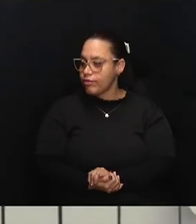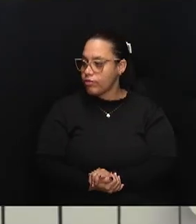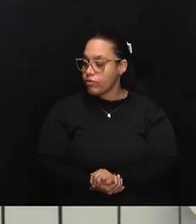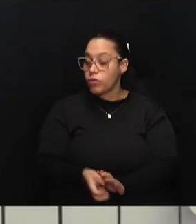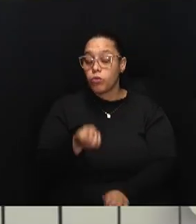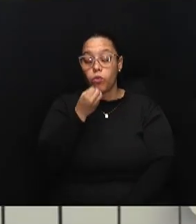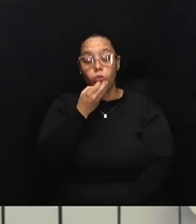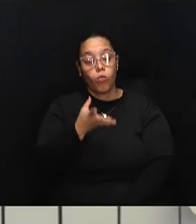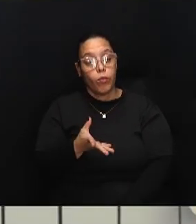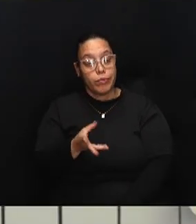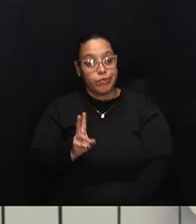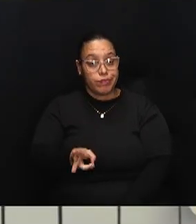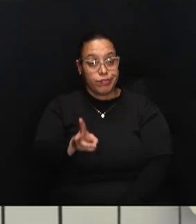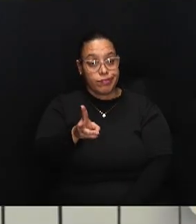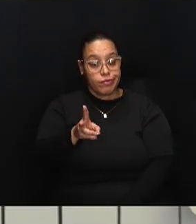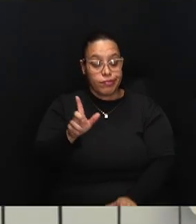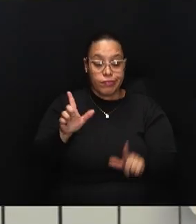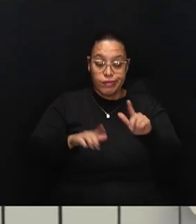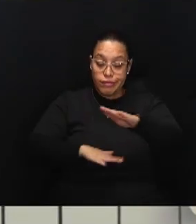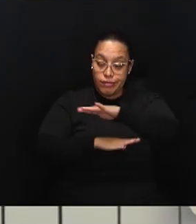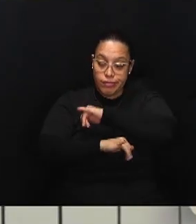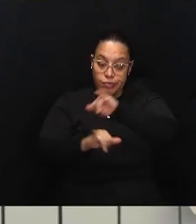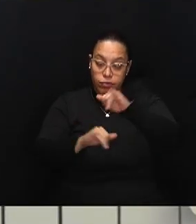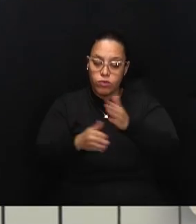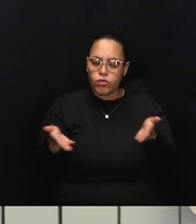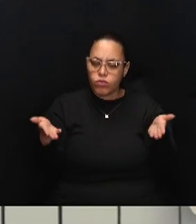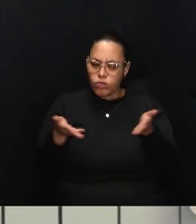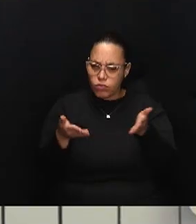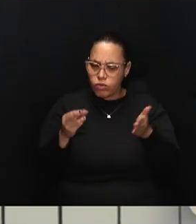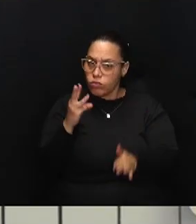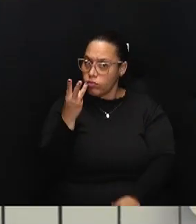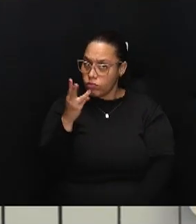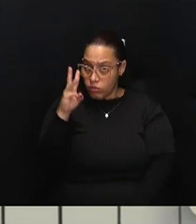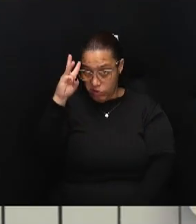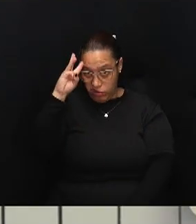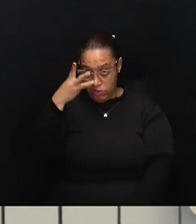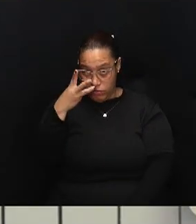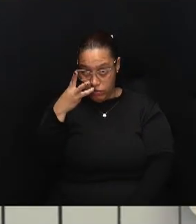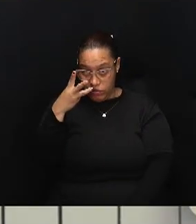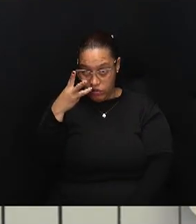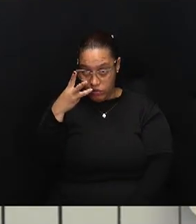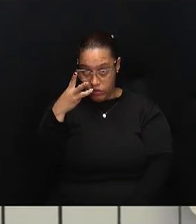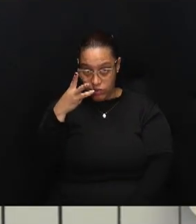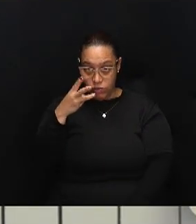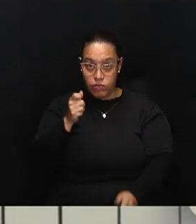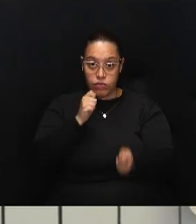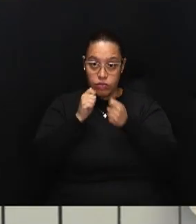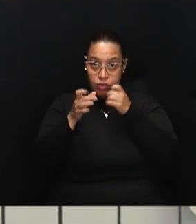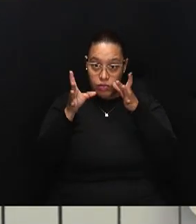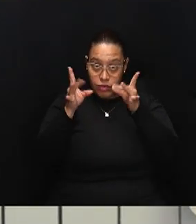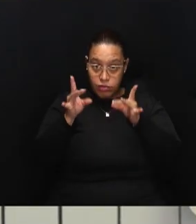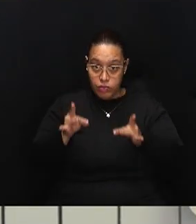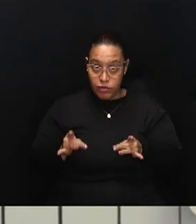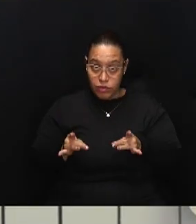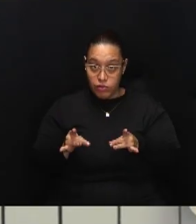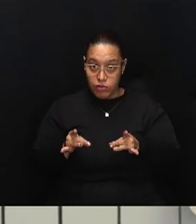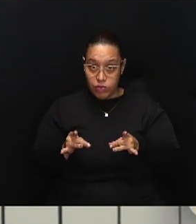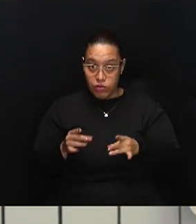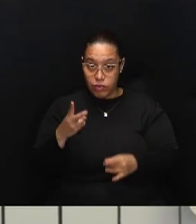Bom, a gente segue aqui com o Jornal Câmara Notícia, porque hoje, no terceiro capítulo da nossa série de reportagens especiais